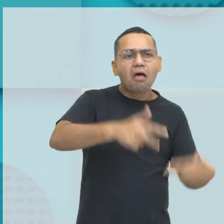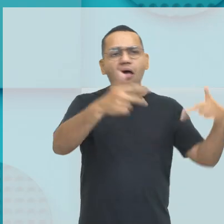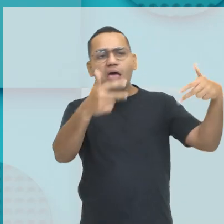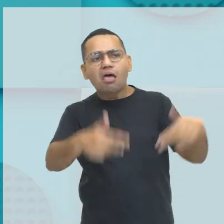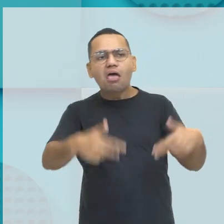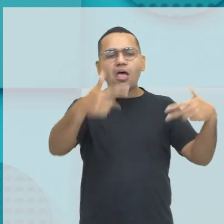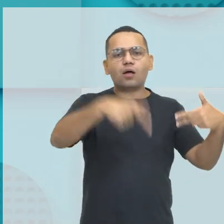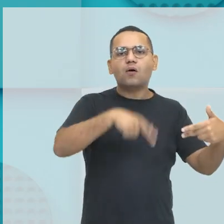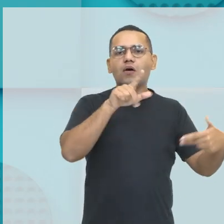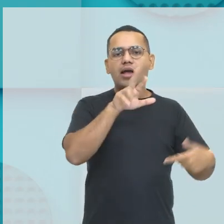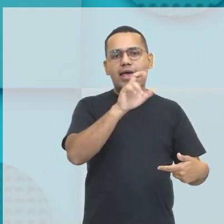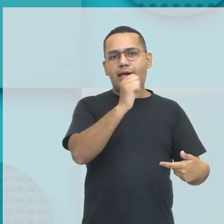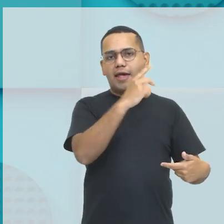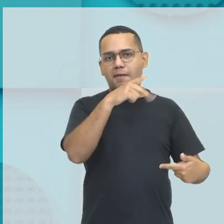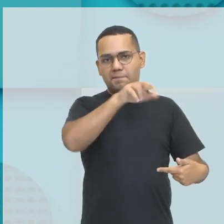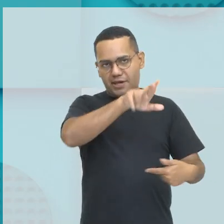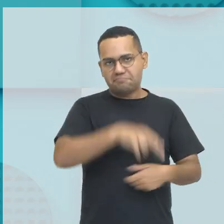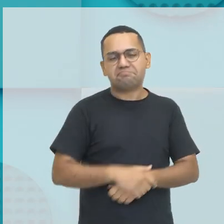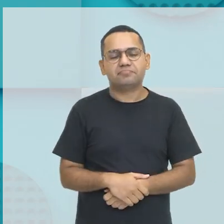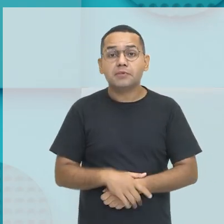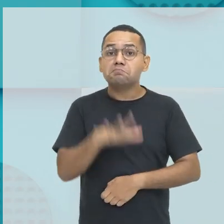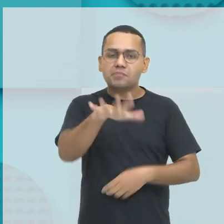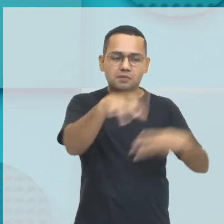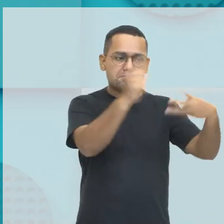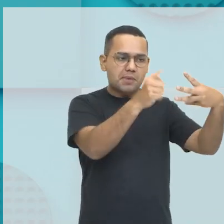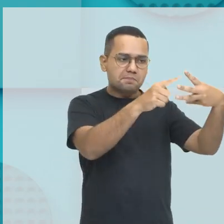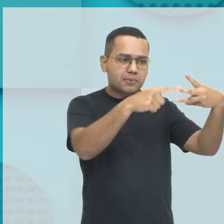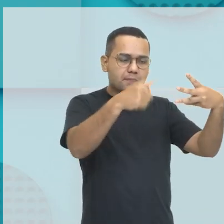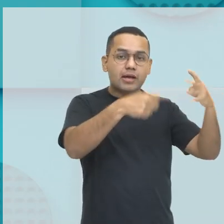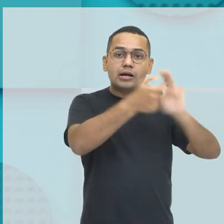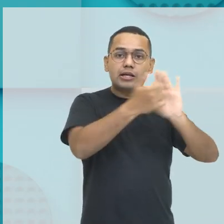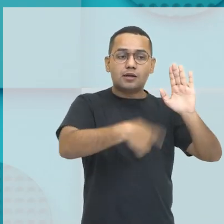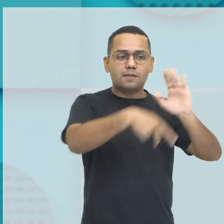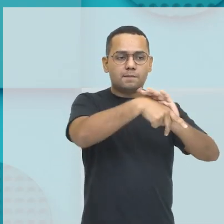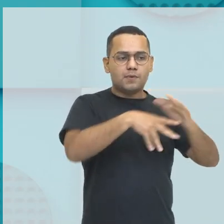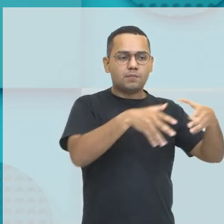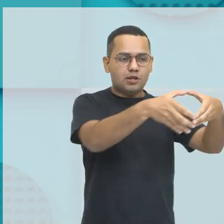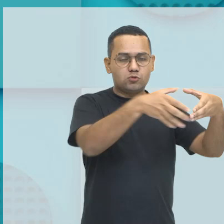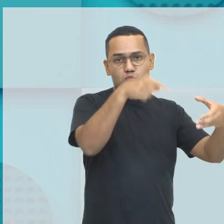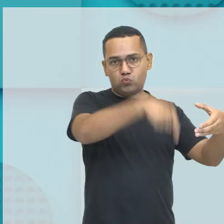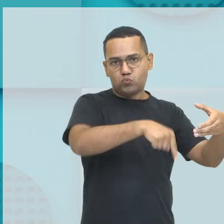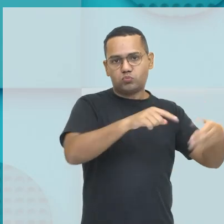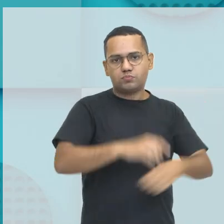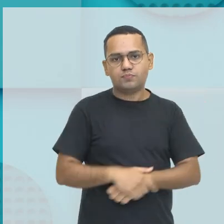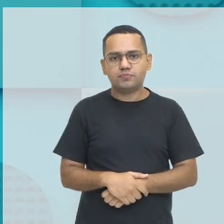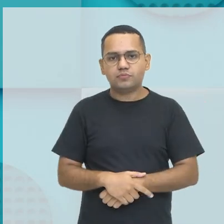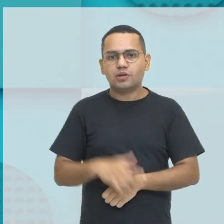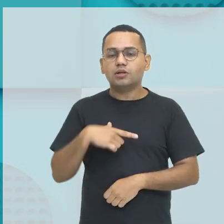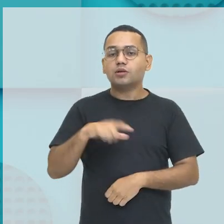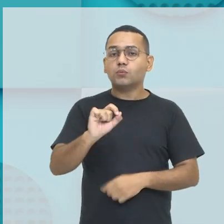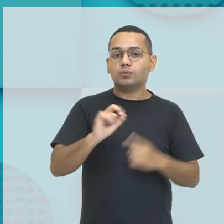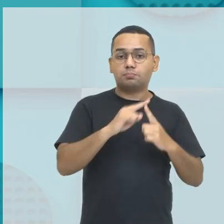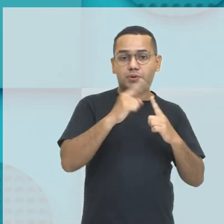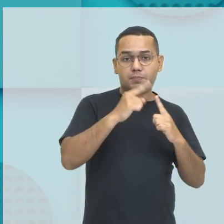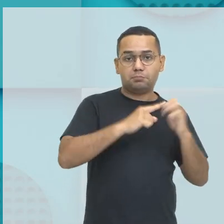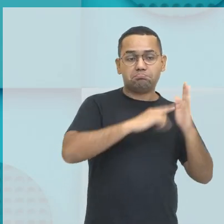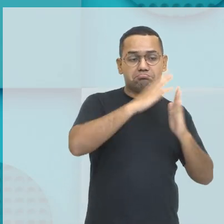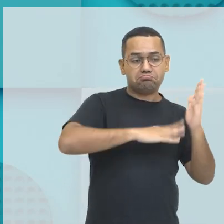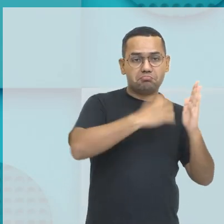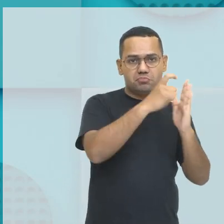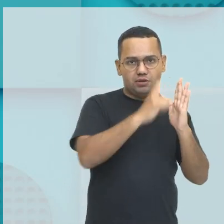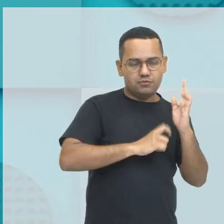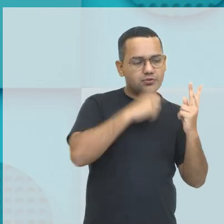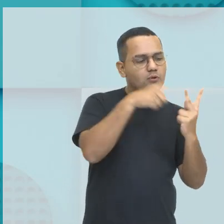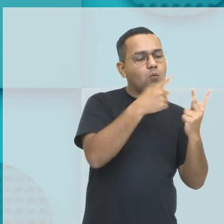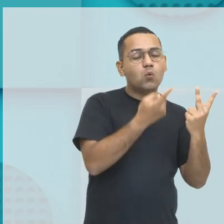ser um rap. Então, são esses 3 elementos que fazem parte do hip hop, ou seja, as artes plásticas,